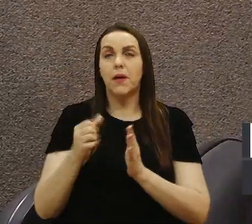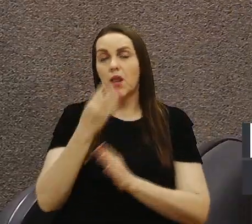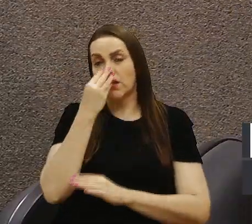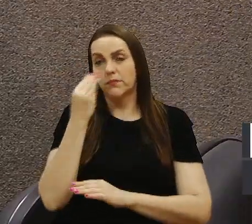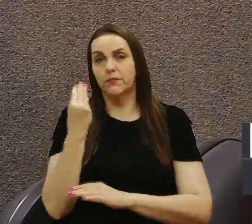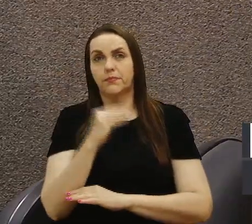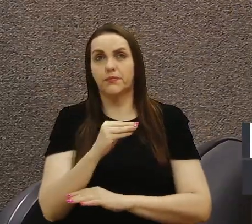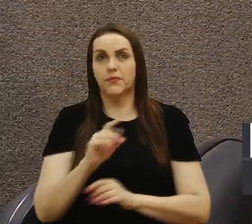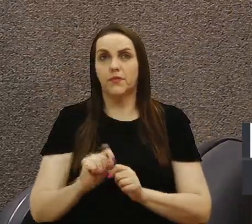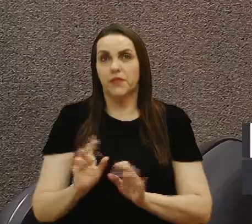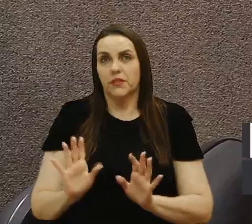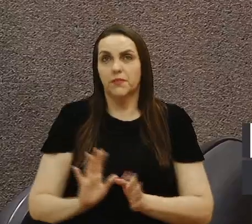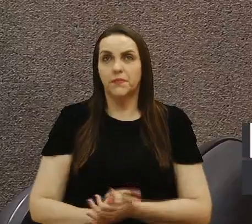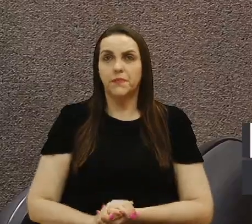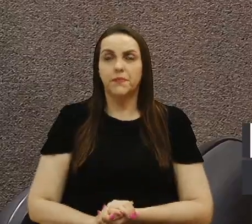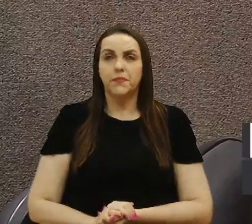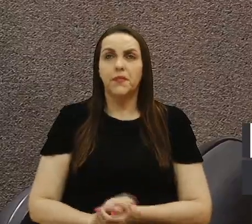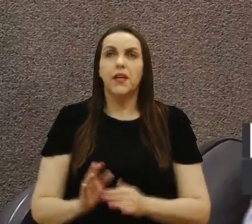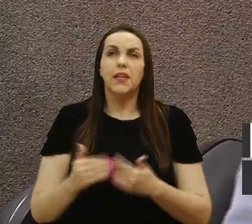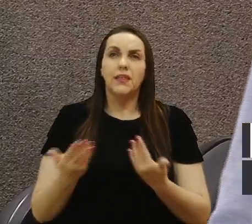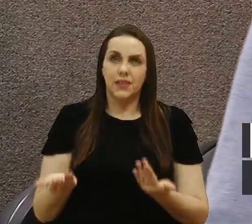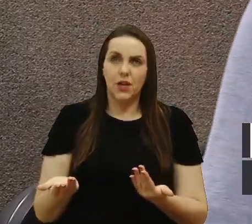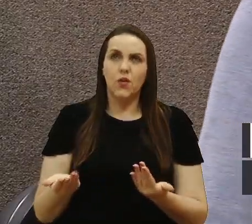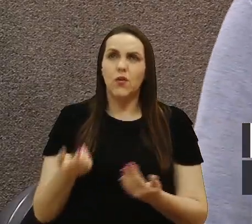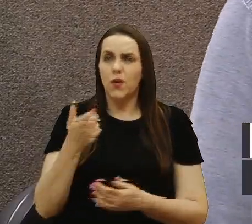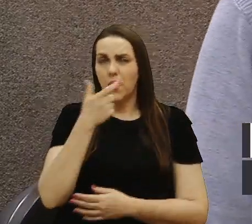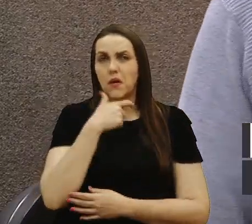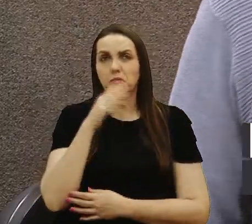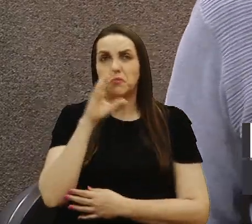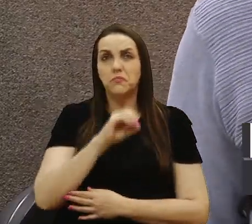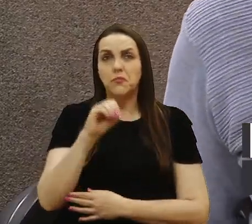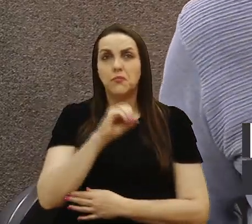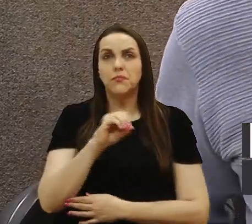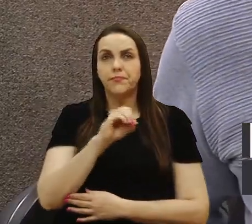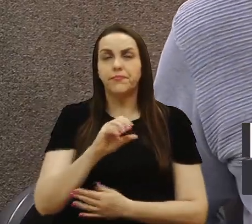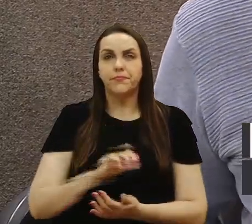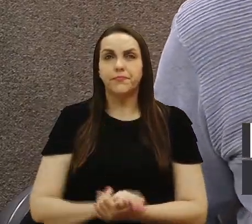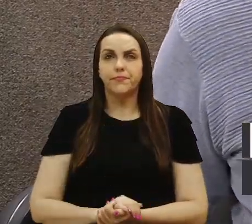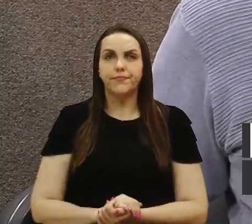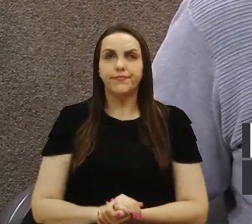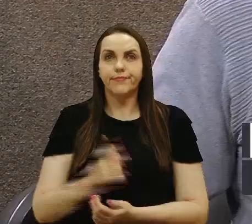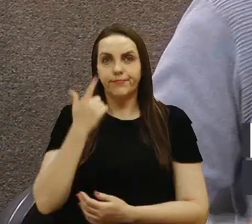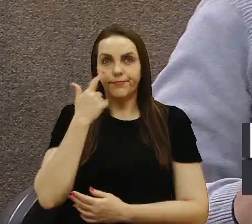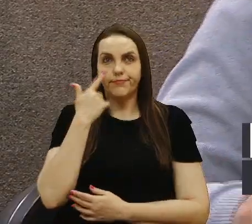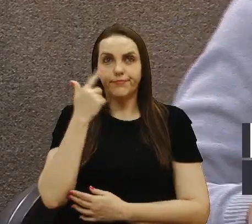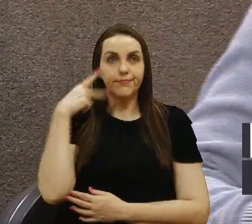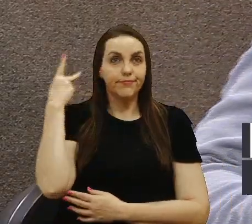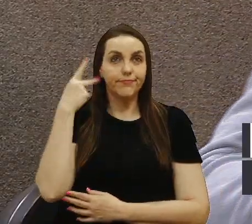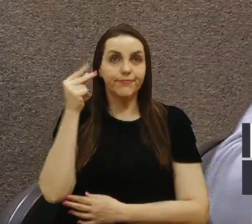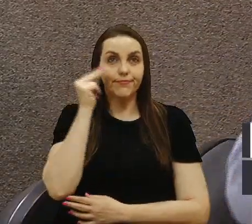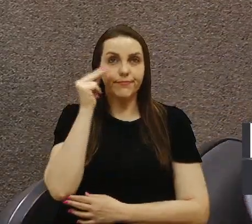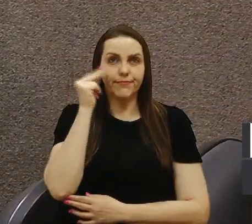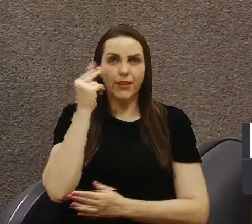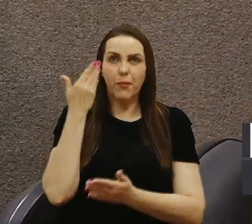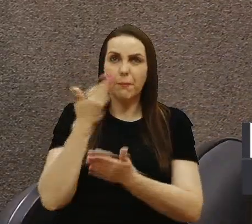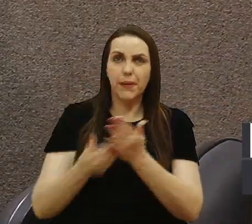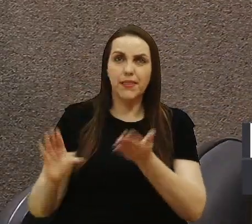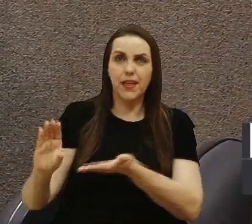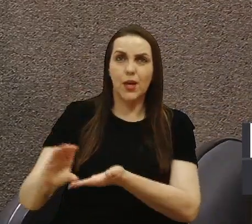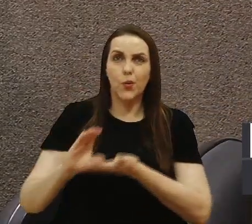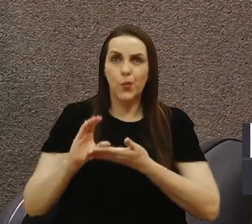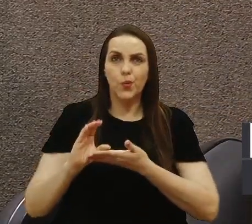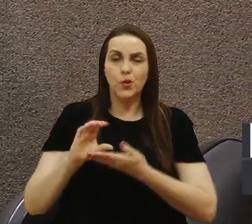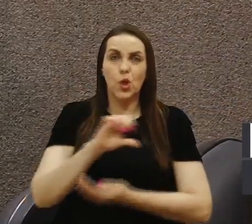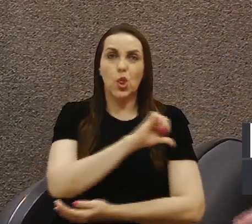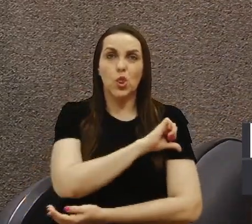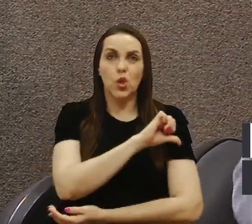fez. Então, eu acho ótimo isso, e eu vi aqui o vereador Libardi falando que a gente vai perder recursos, porque já tem os nono-anos que vão para o